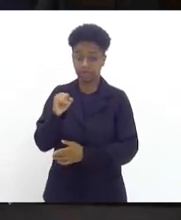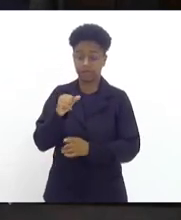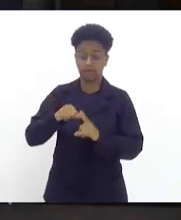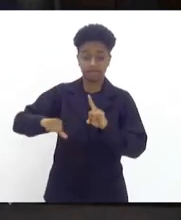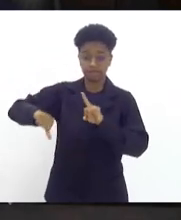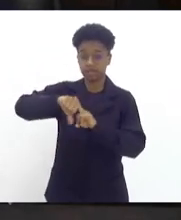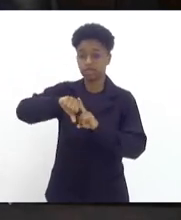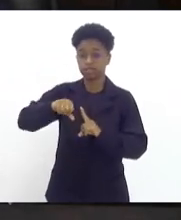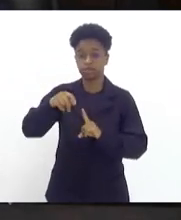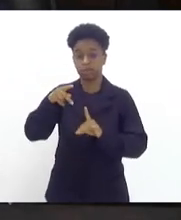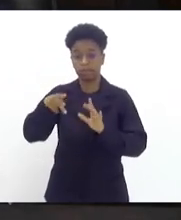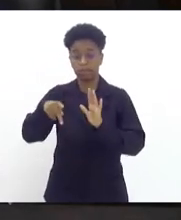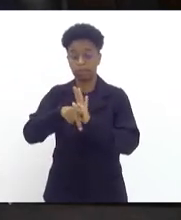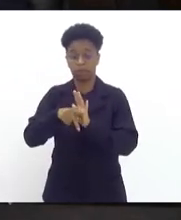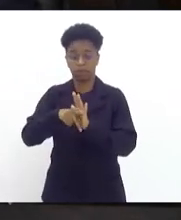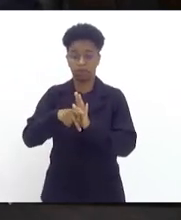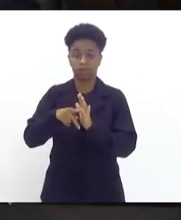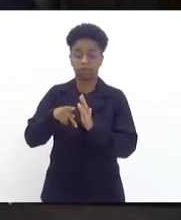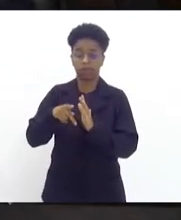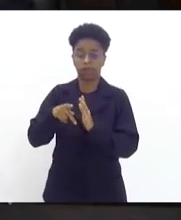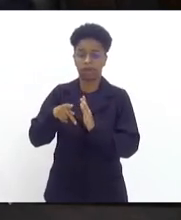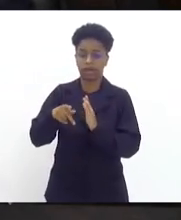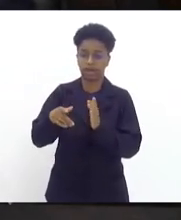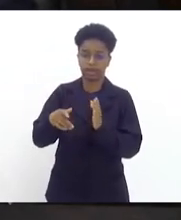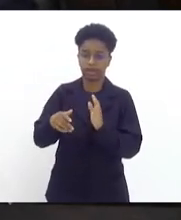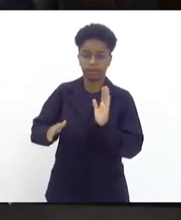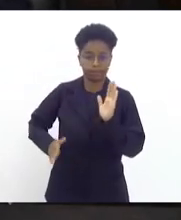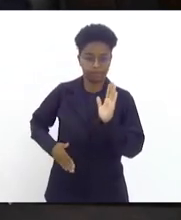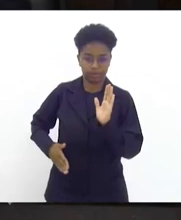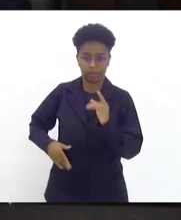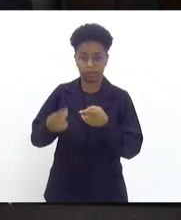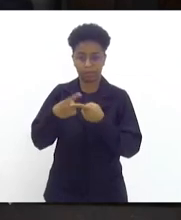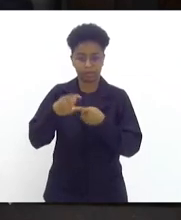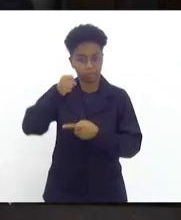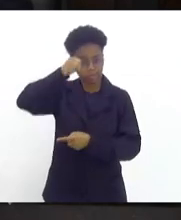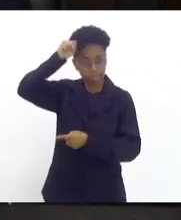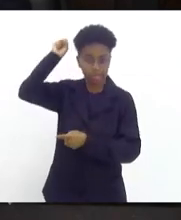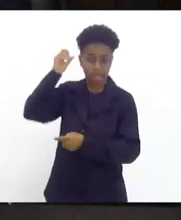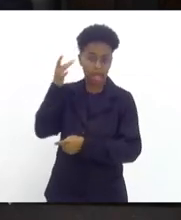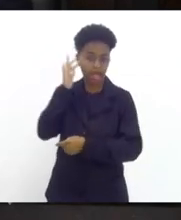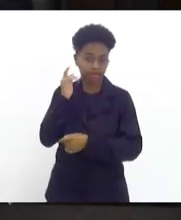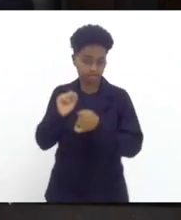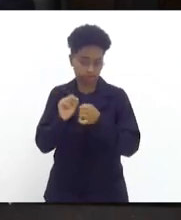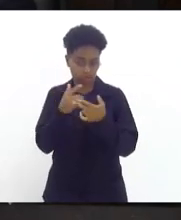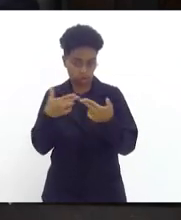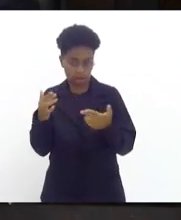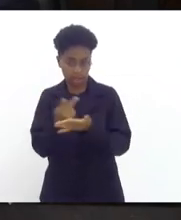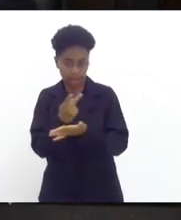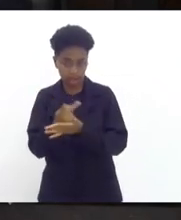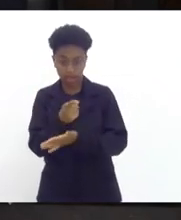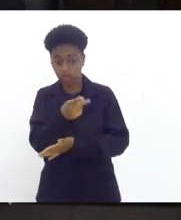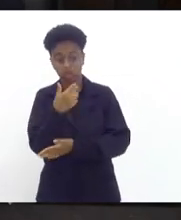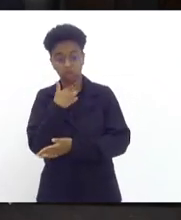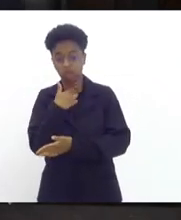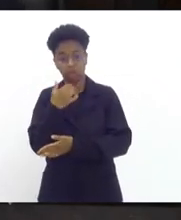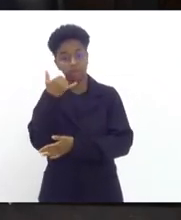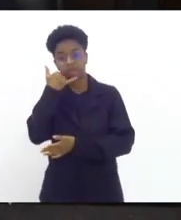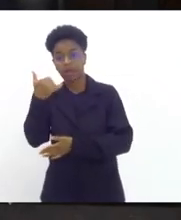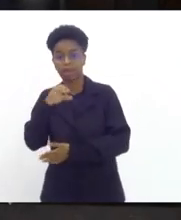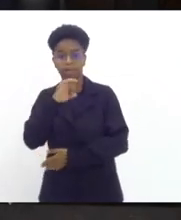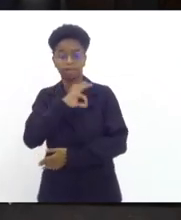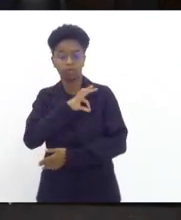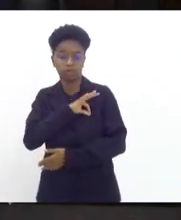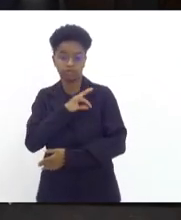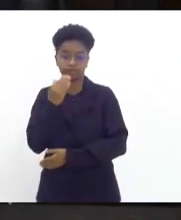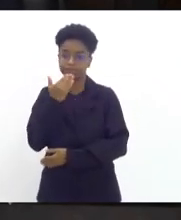Tribunal do Tráfico tendo seu cabelo decepado na favela porque eles acham que cometeu algo de errado essa mulher não pode ligar um nove zero e pedir a